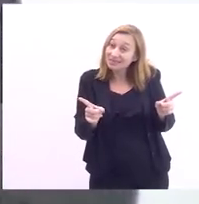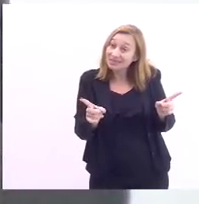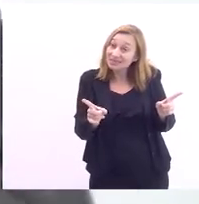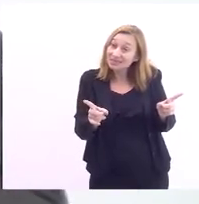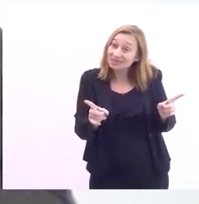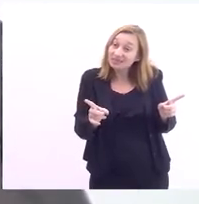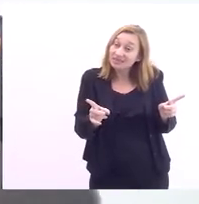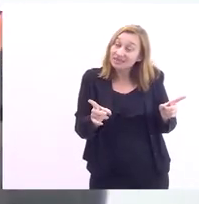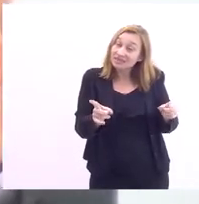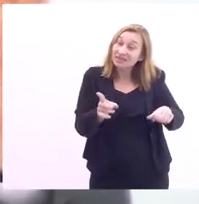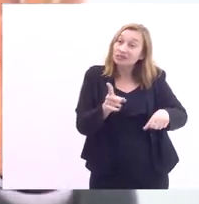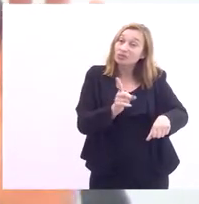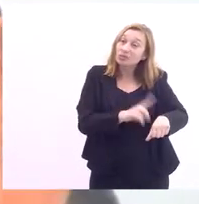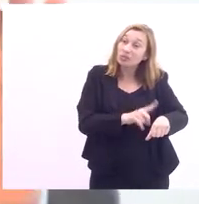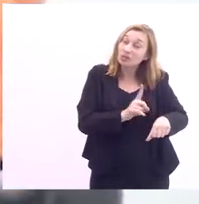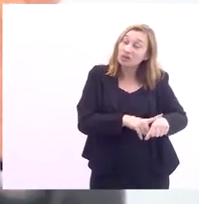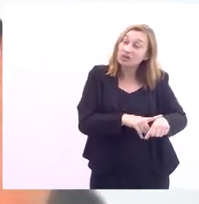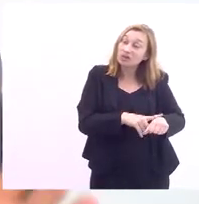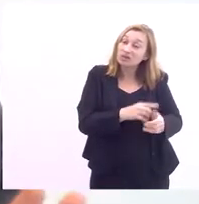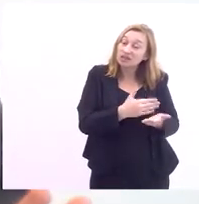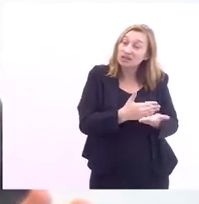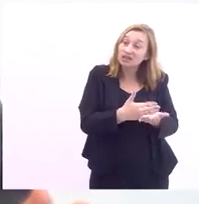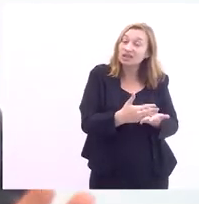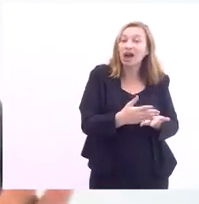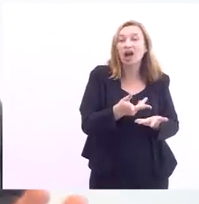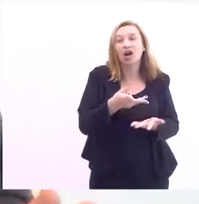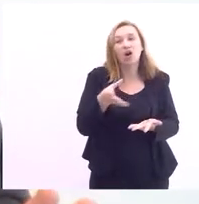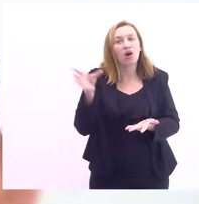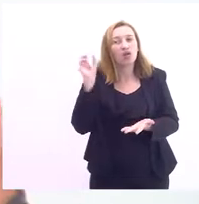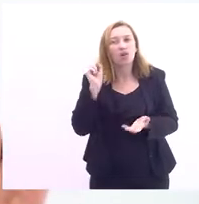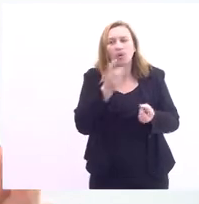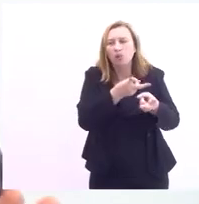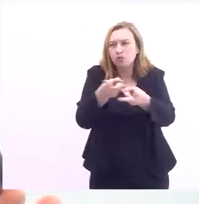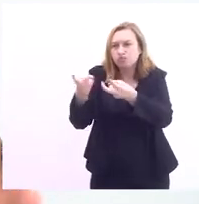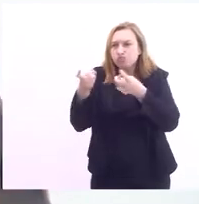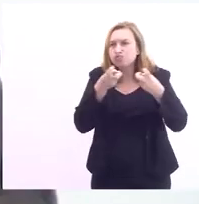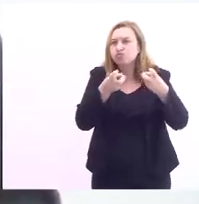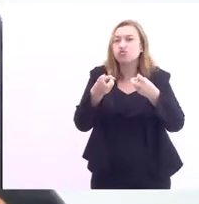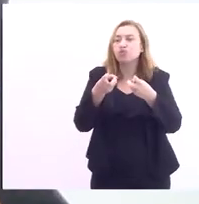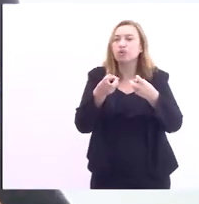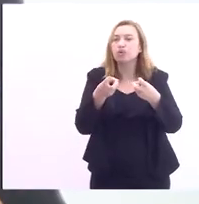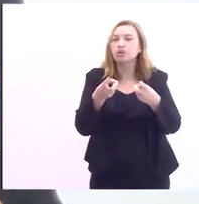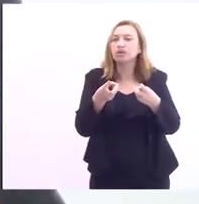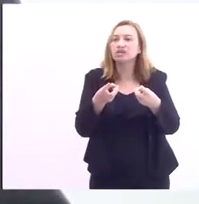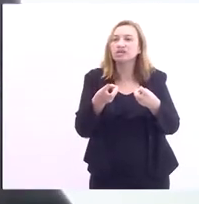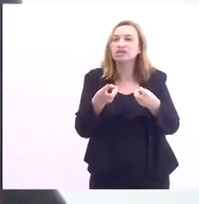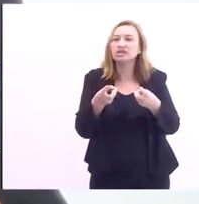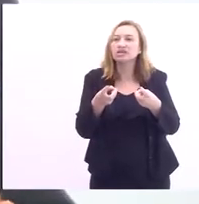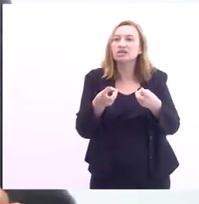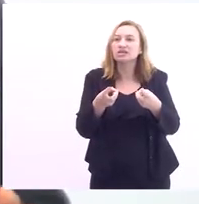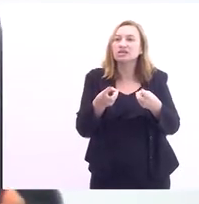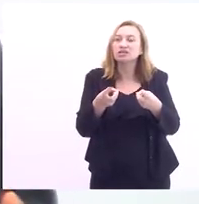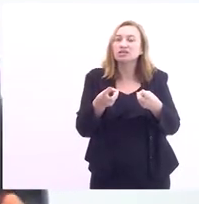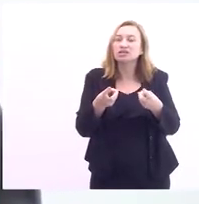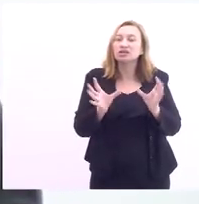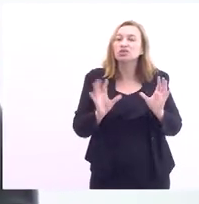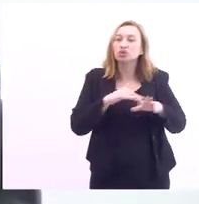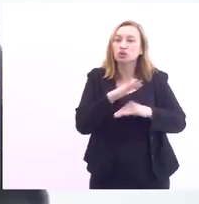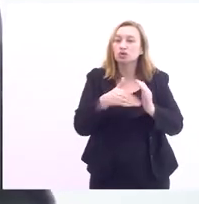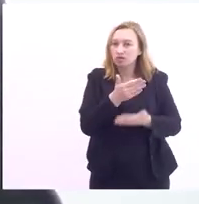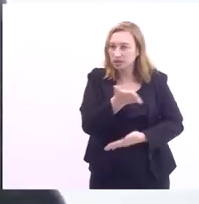de um determinado momento, nós vamos começar a ouvir as observações, que eu digo, da